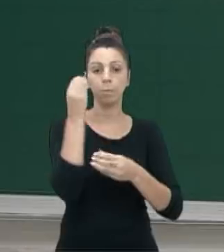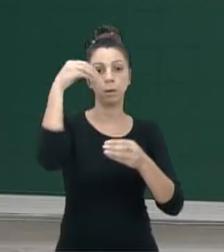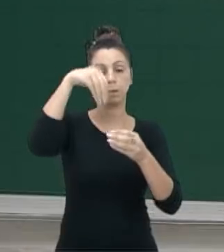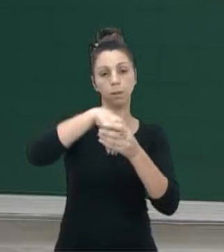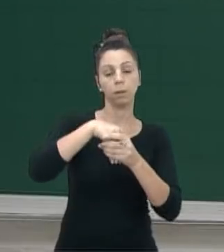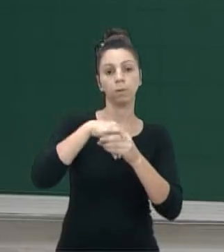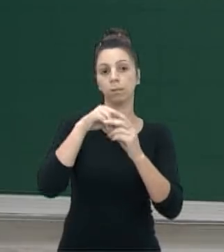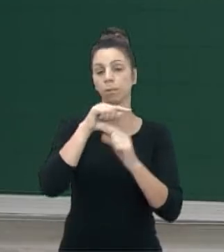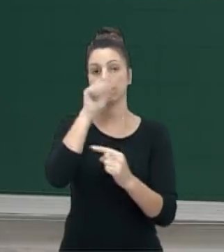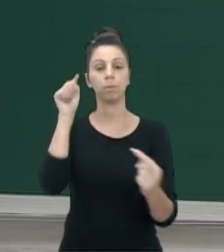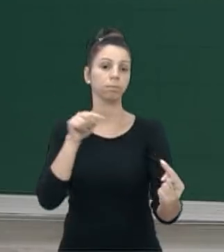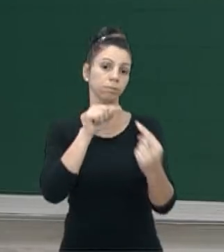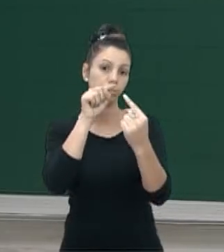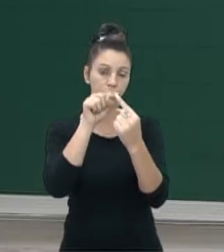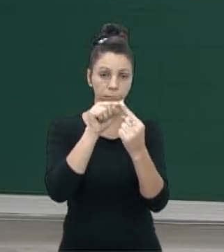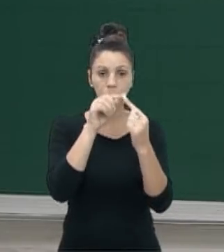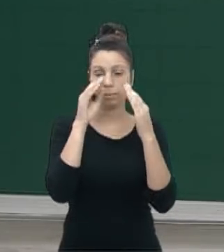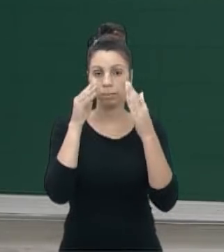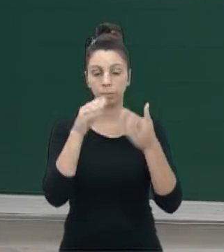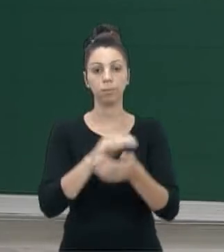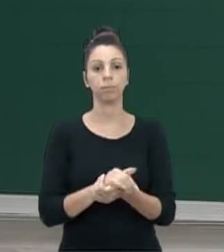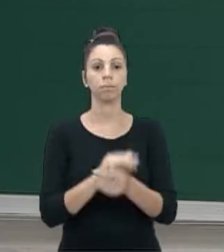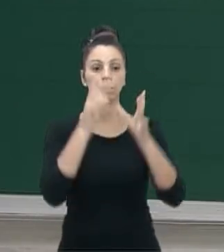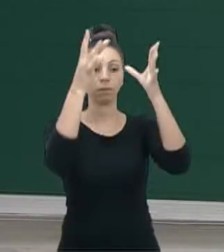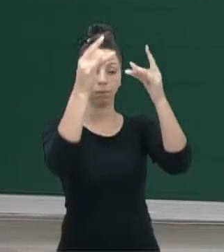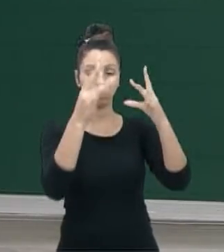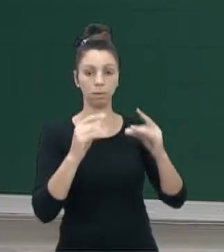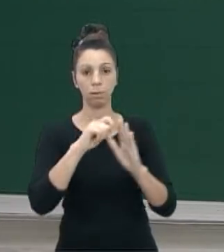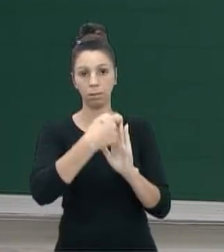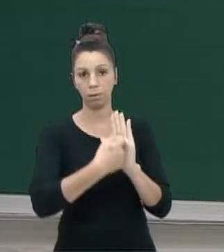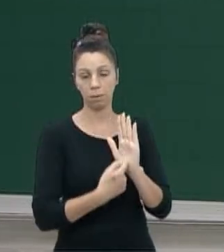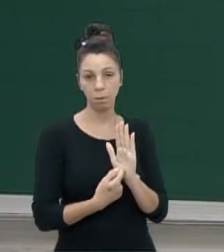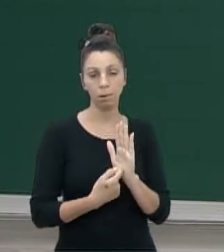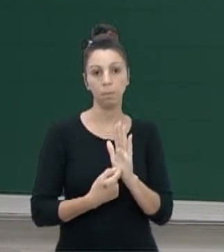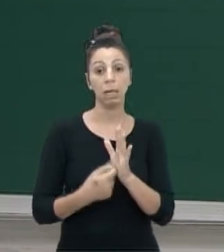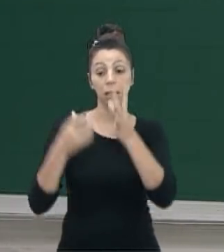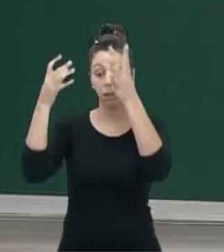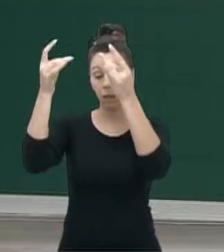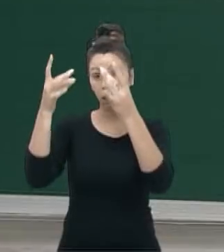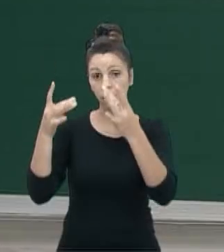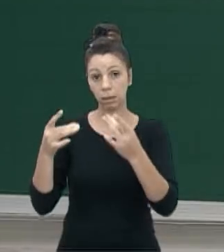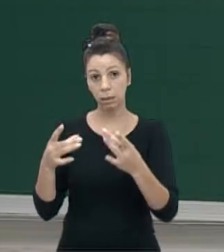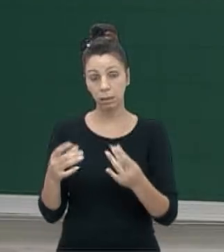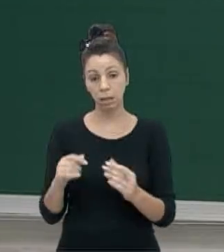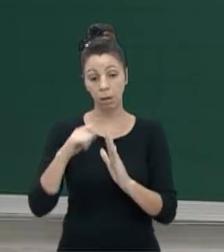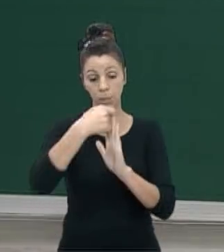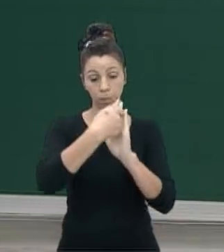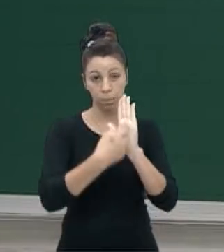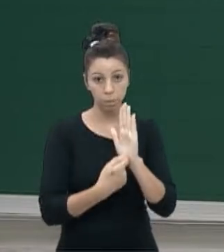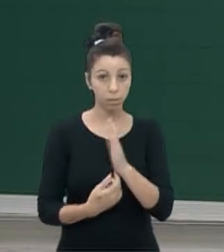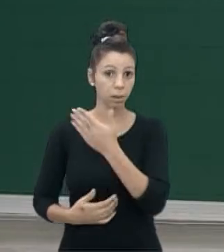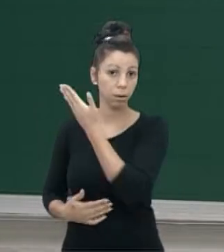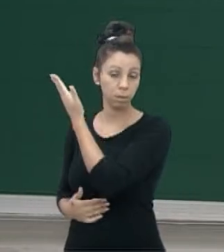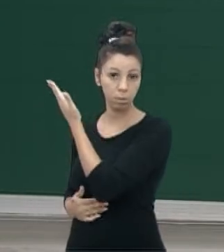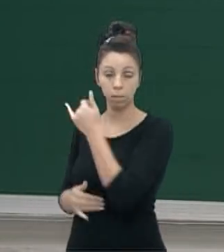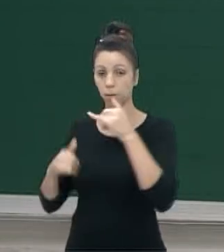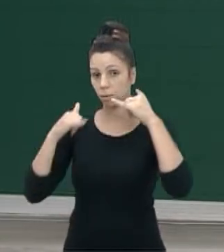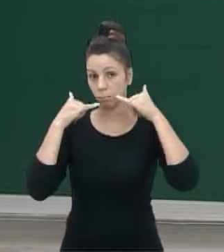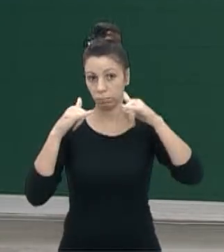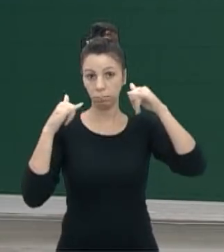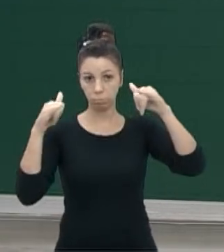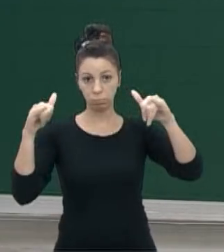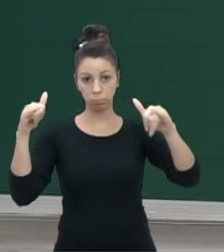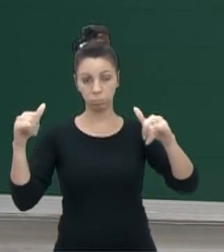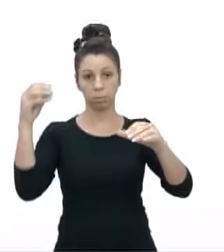forma objetiva, fazendo esse texto descritivo para descrever os detalhes desse produto que está sendo divulgado ali no